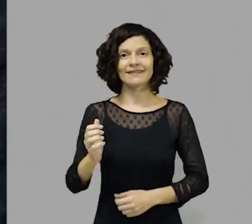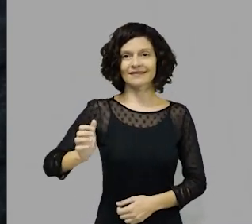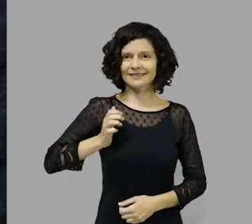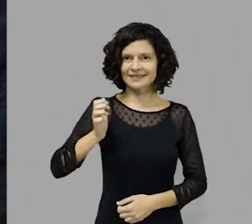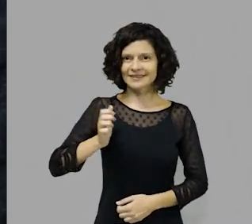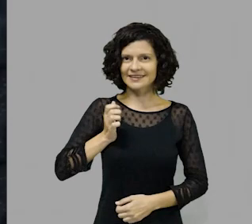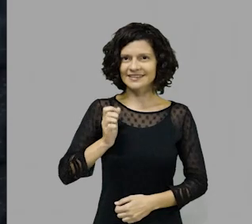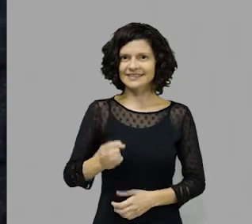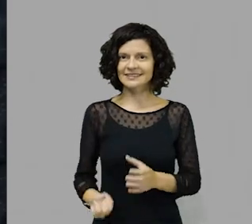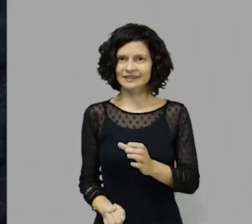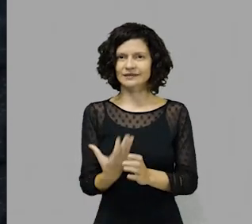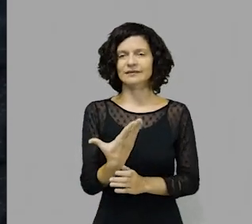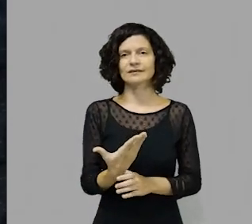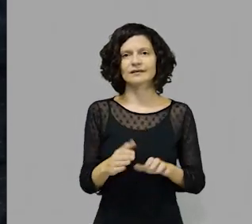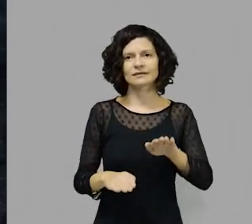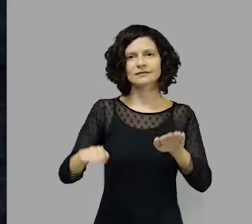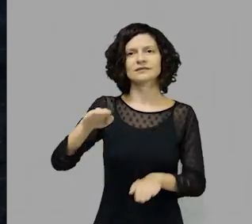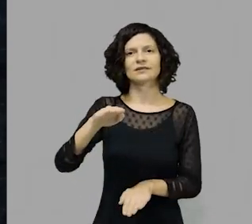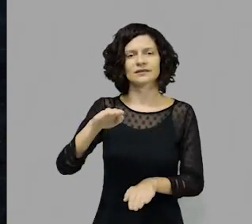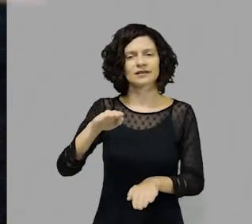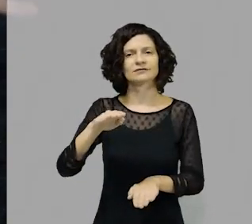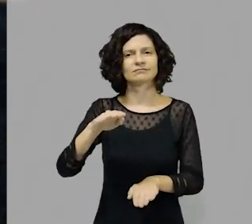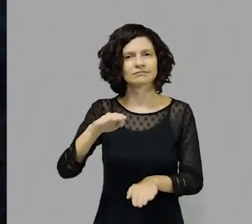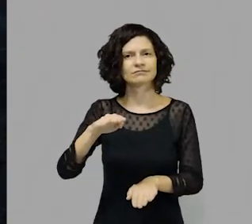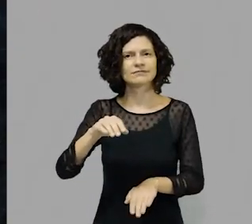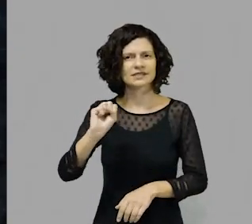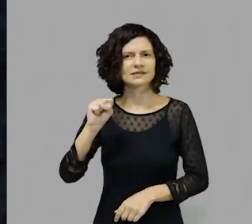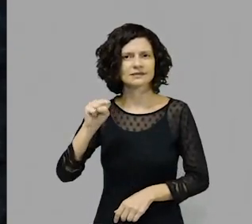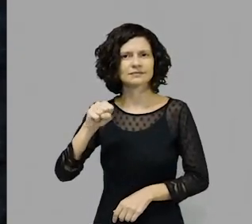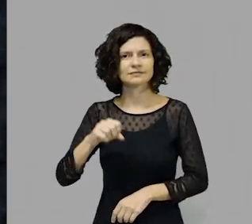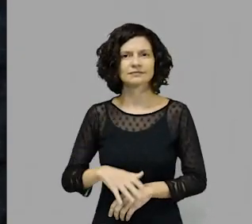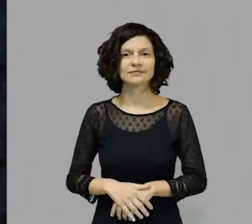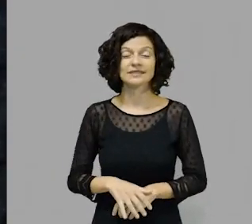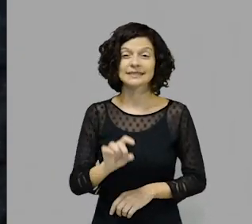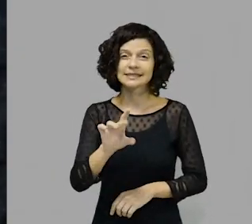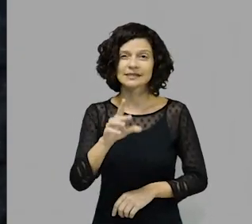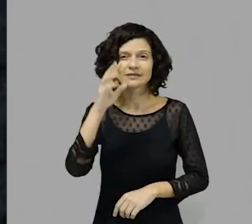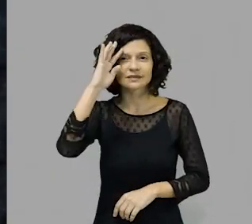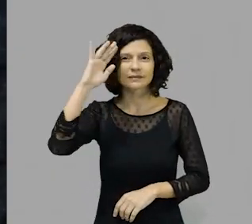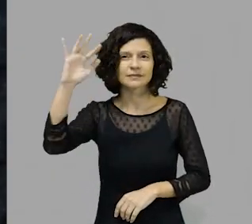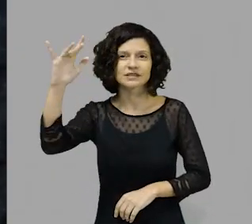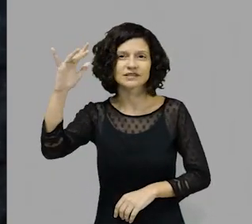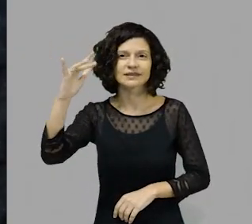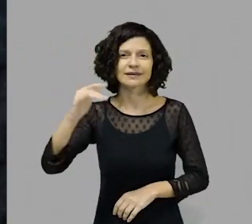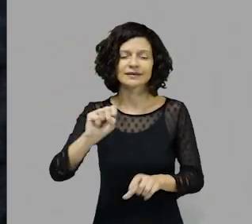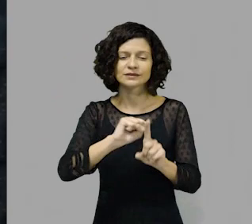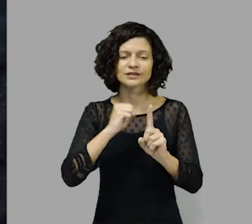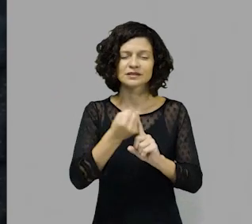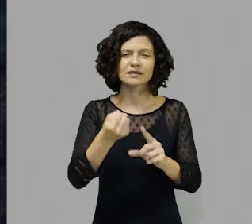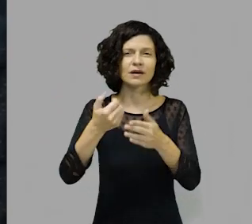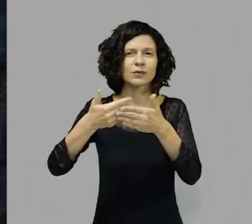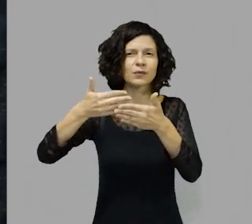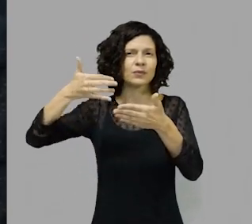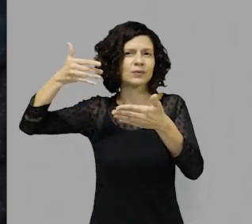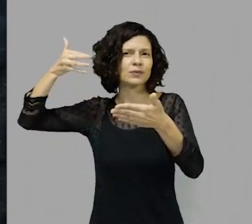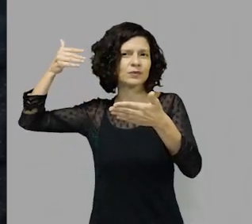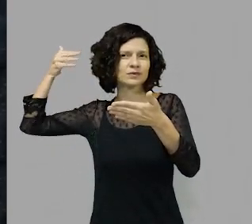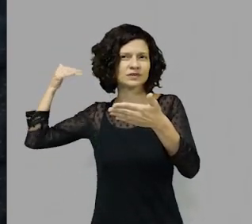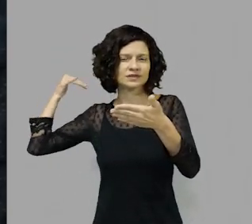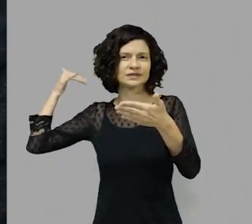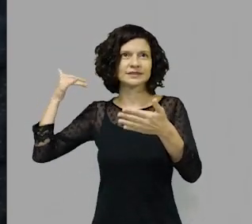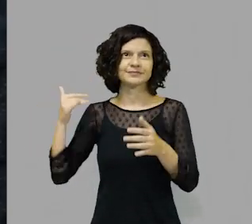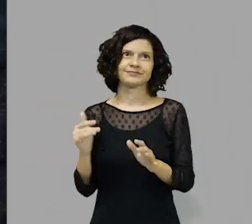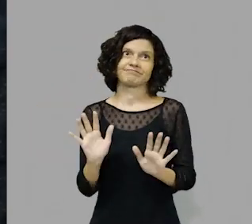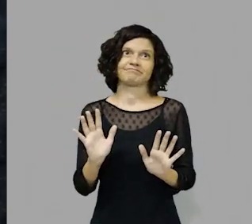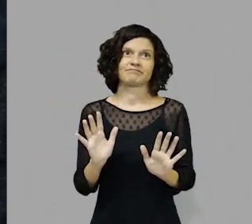pobreza. Porque se tu imaginar as sociedades mais antigas, onde todo mundo tinha mais ou menos o mesmo padrão de vida, onde todo mundo,